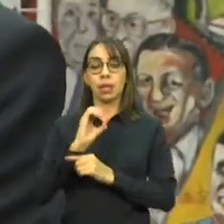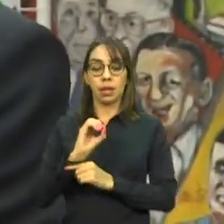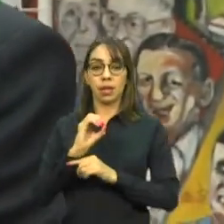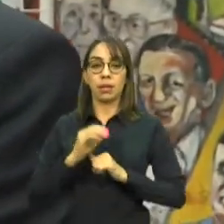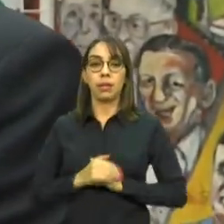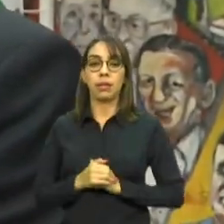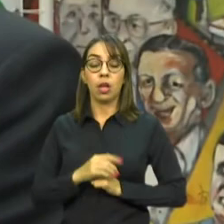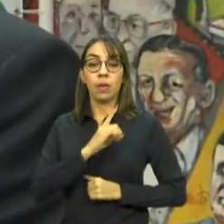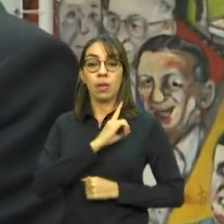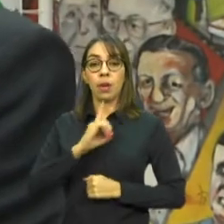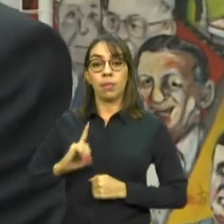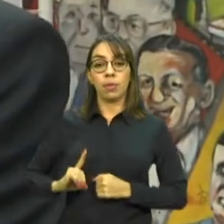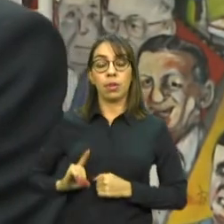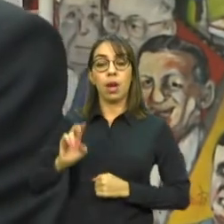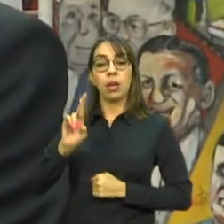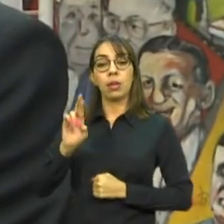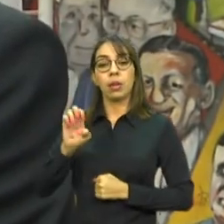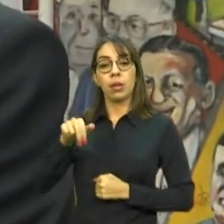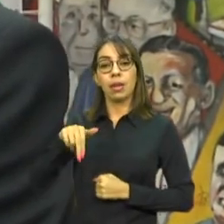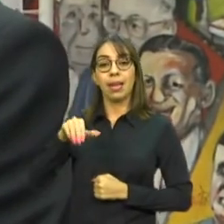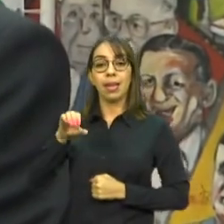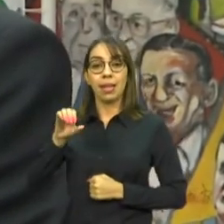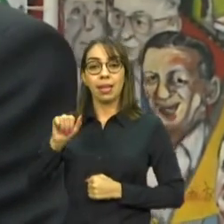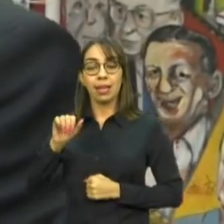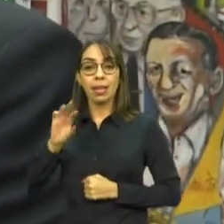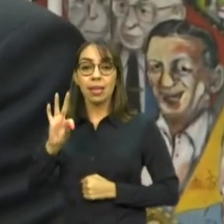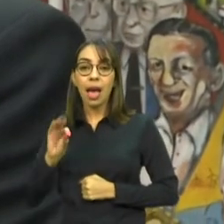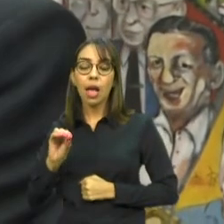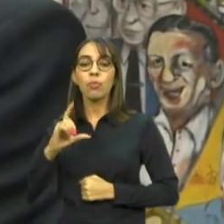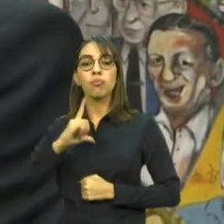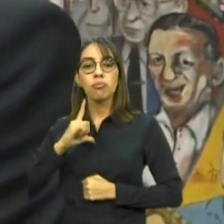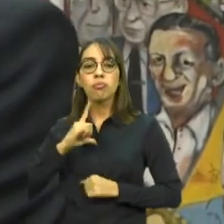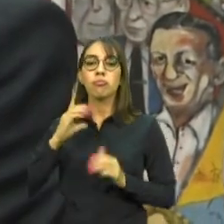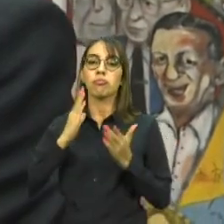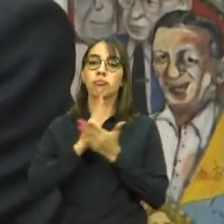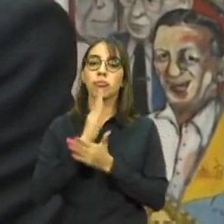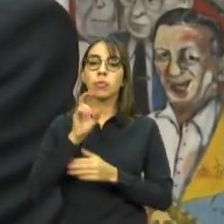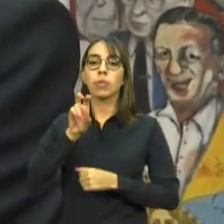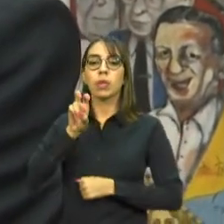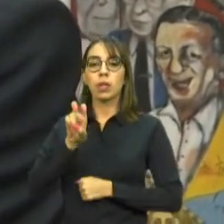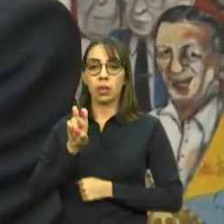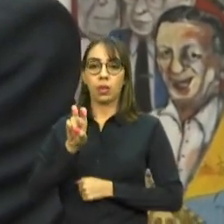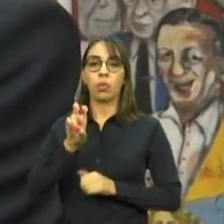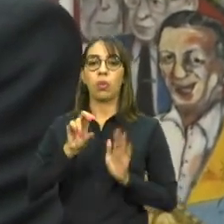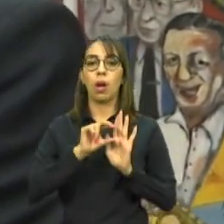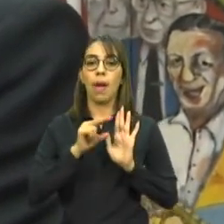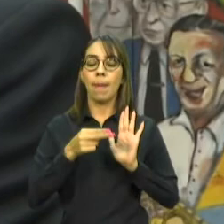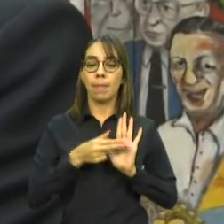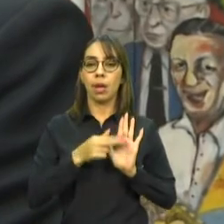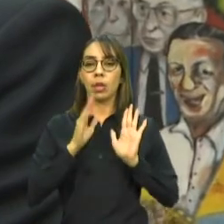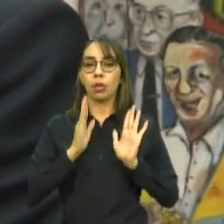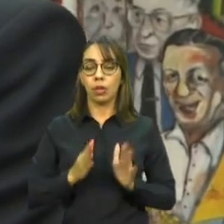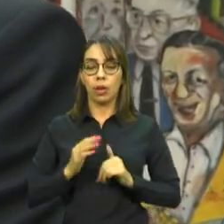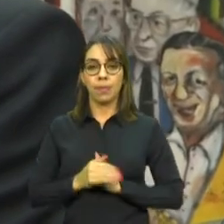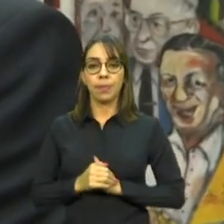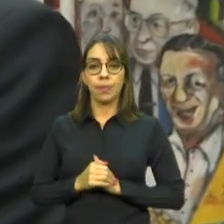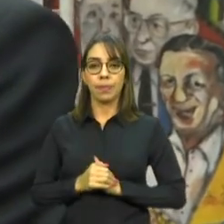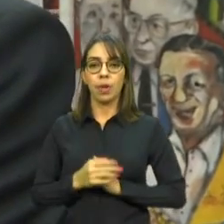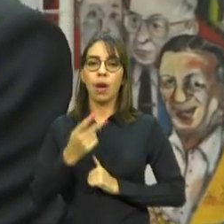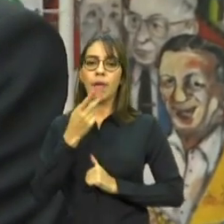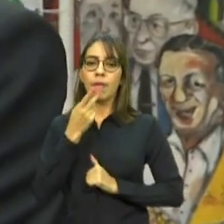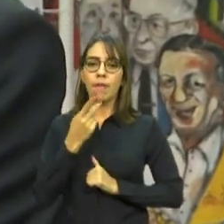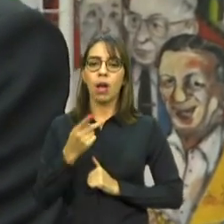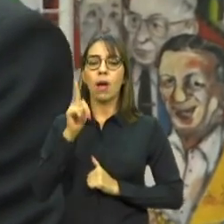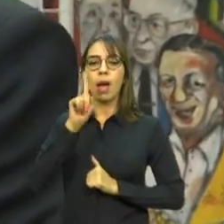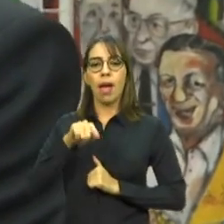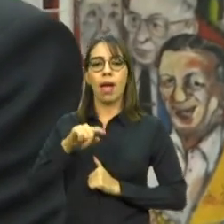Roseno teve 5 emendas de plenário acatadas. O parlamentar destacou que a causa animal é uma questão ética e